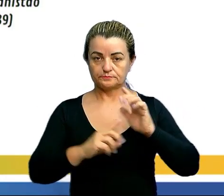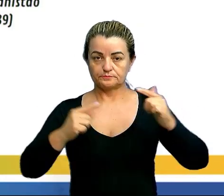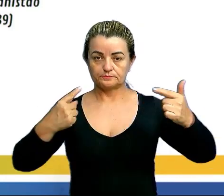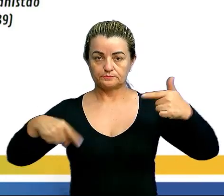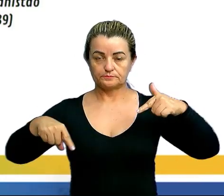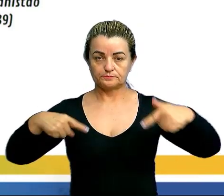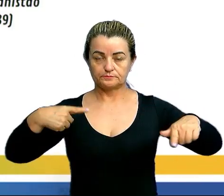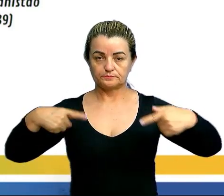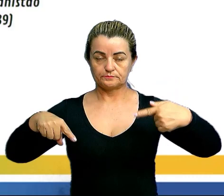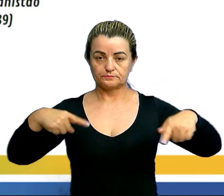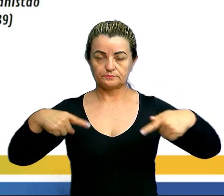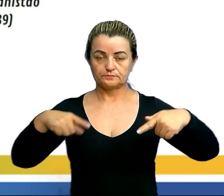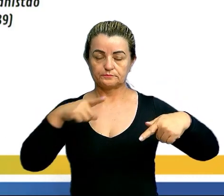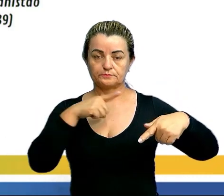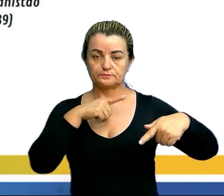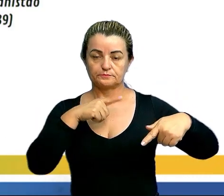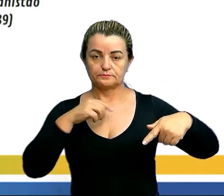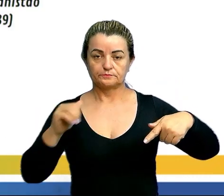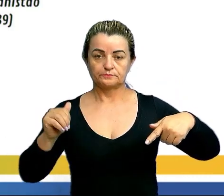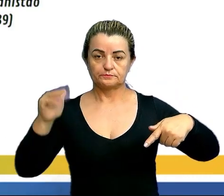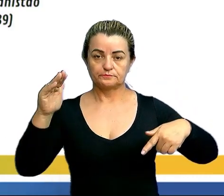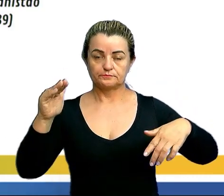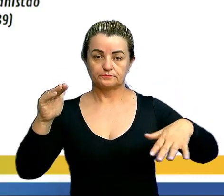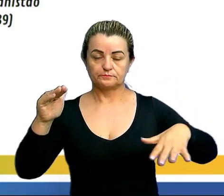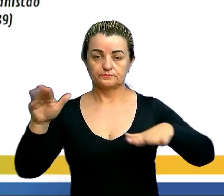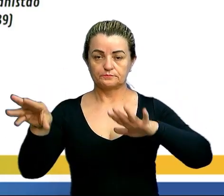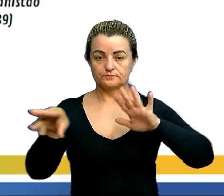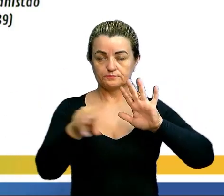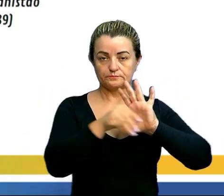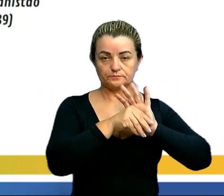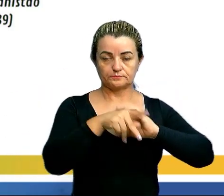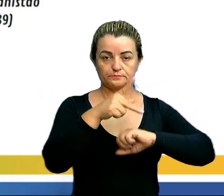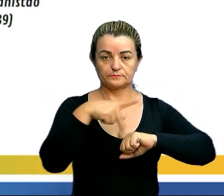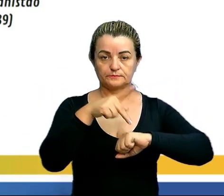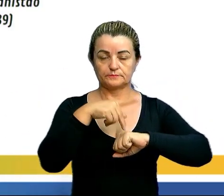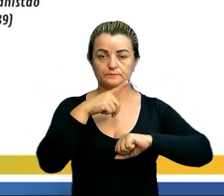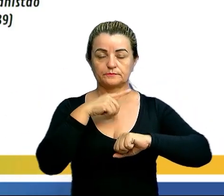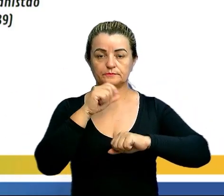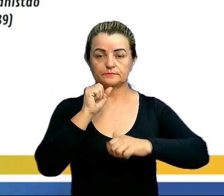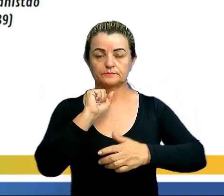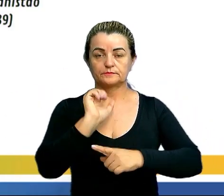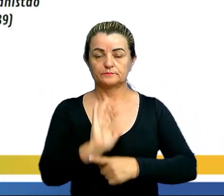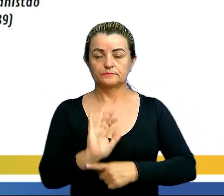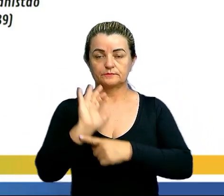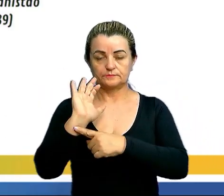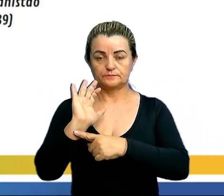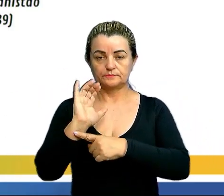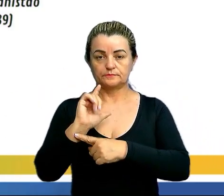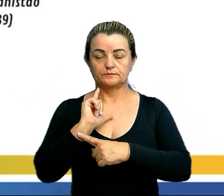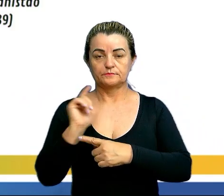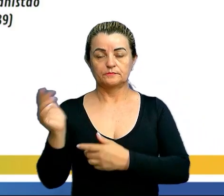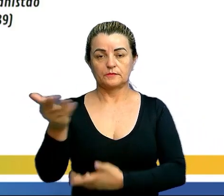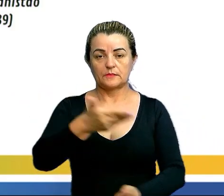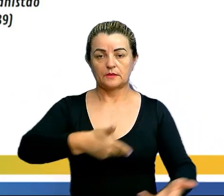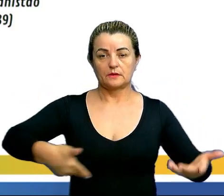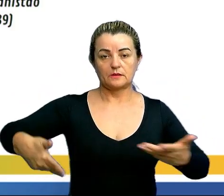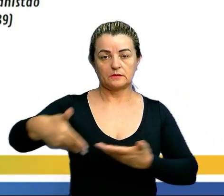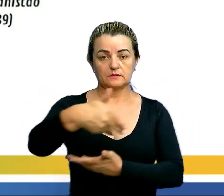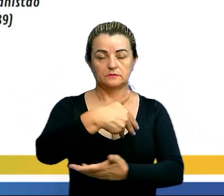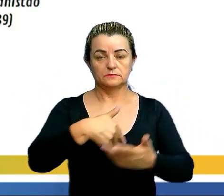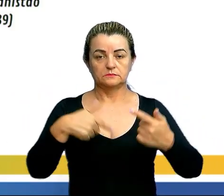disputa, trazer mais países para o seu lado, né, para conquistar mais apoio, são métodos que envolvem a